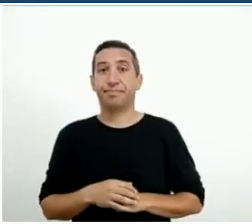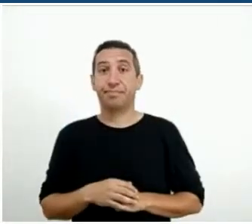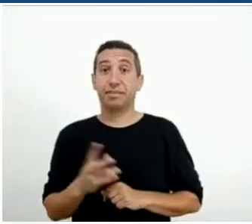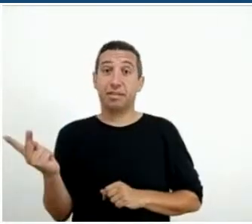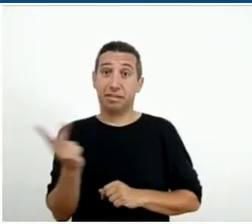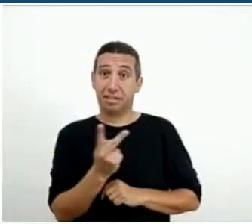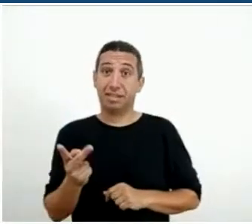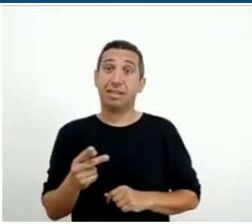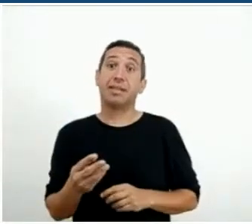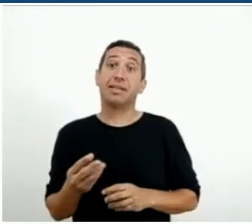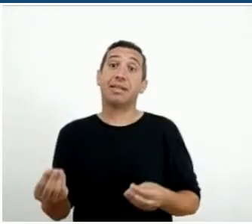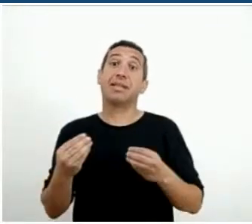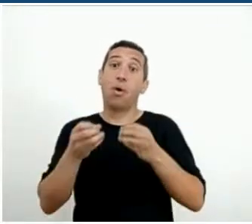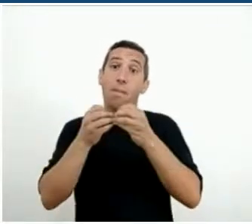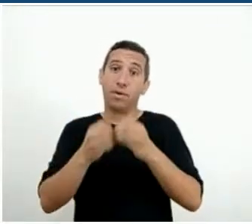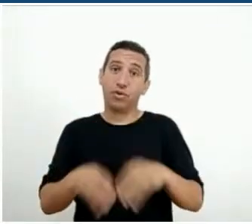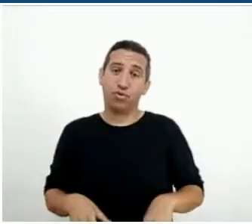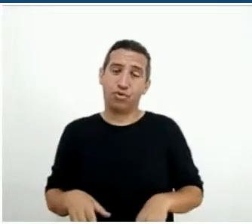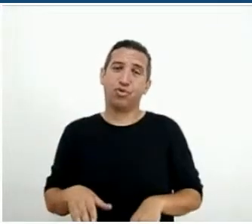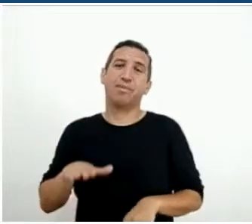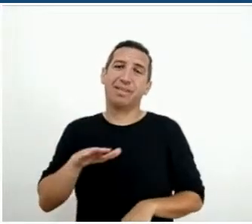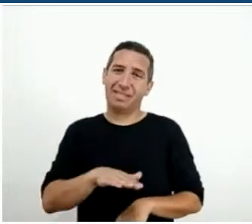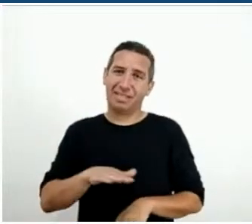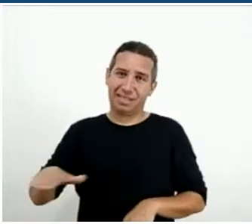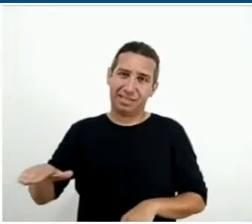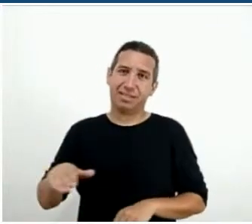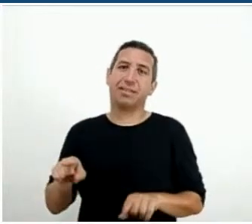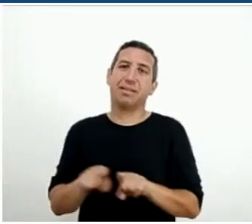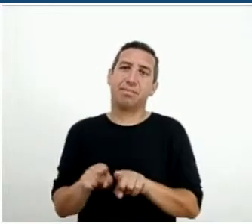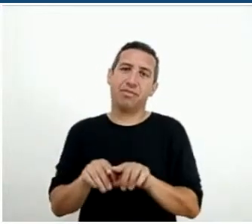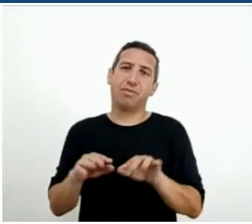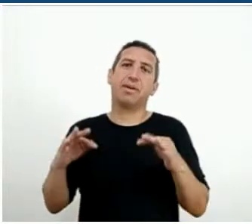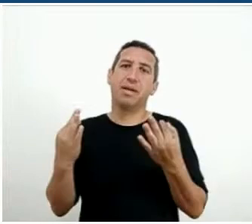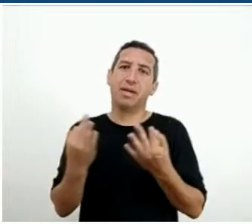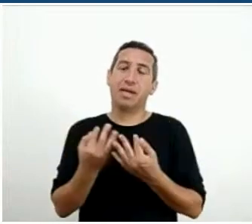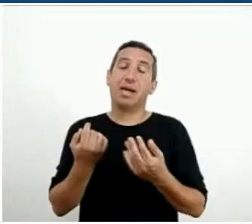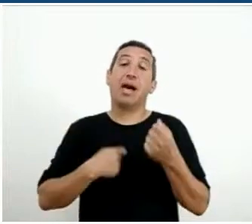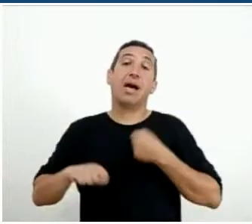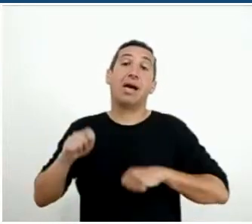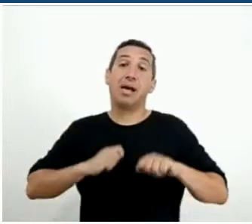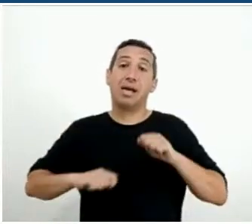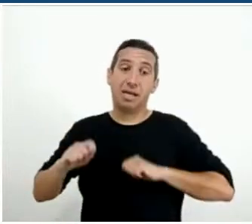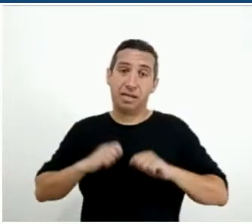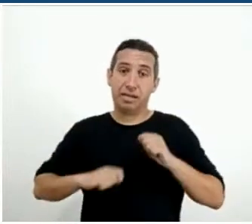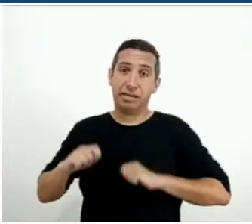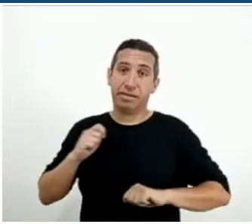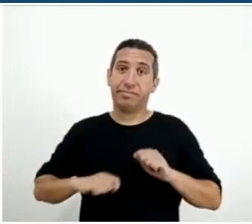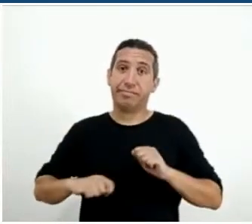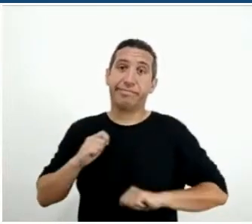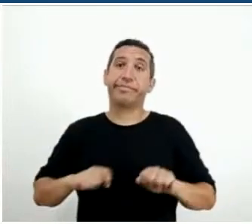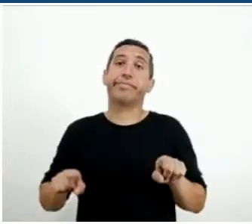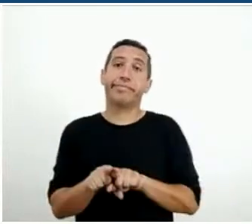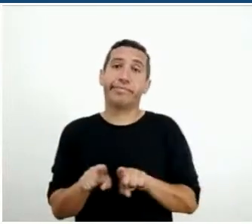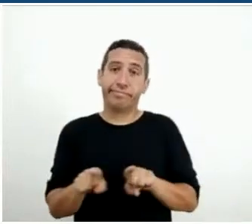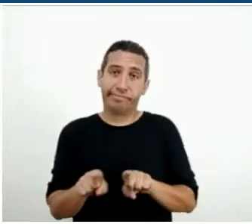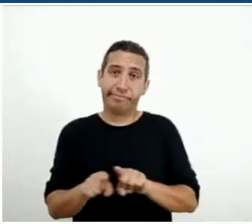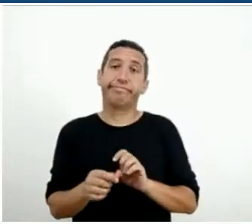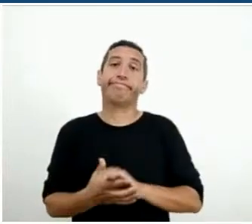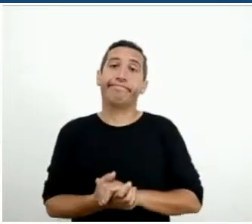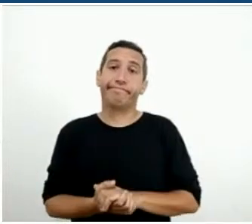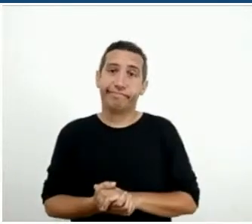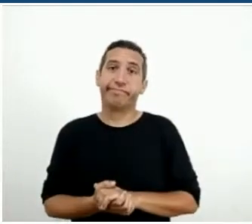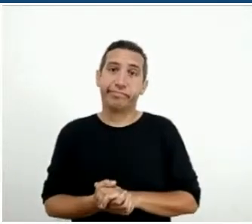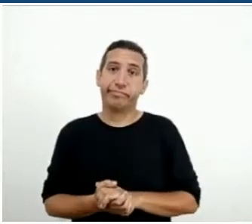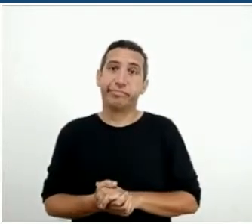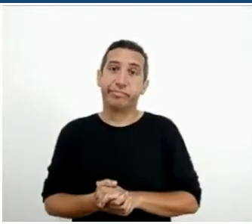prejuízo para essa criança e para os familiares, porque a ansiedade gera repetições, necessidade de afirmação, os transtornos de humor, às